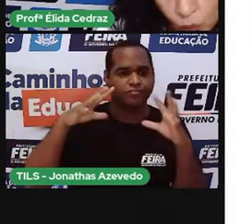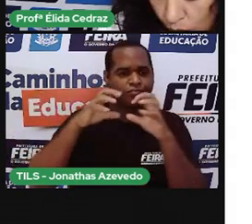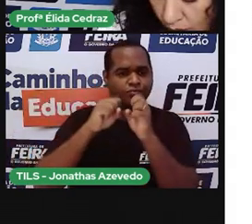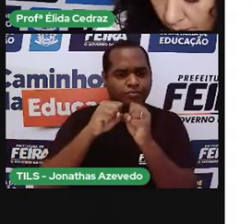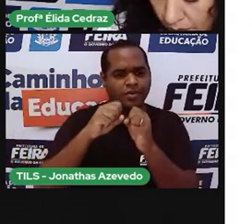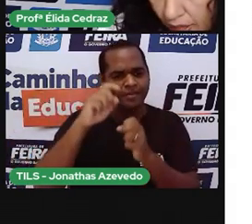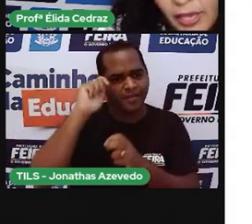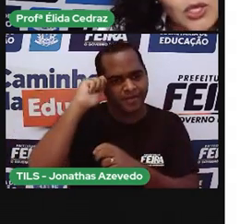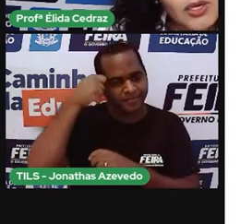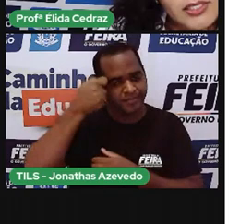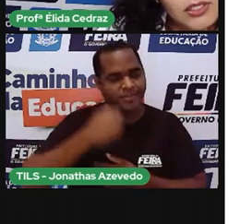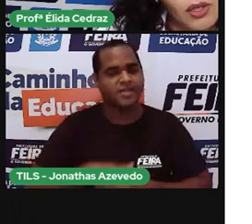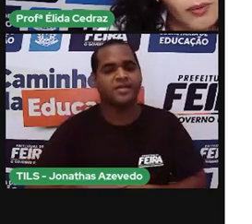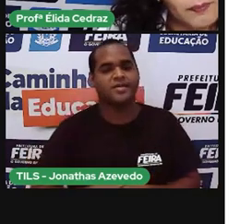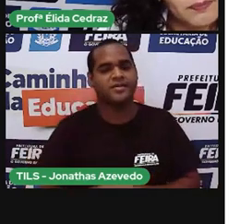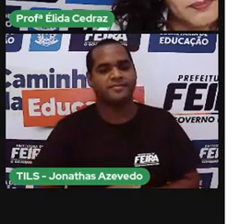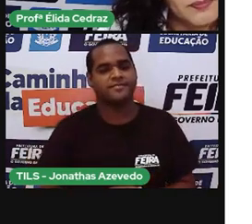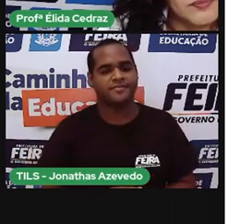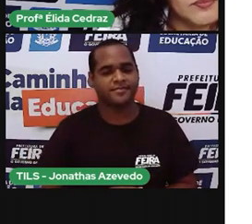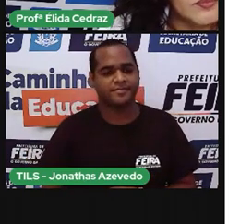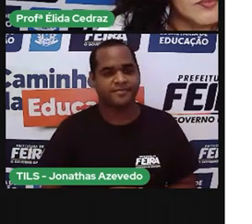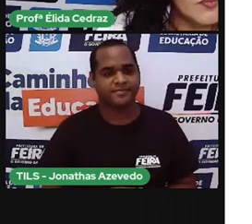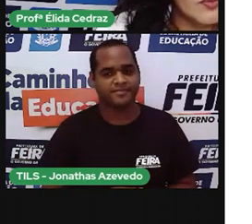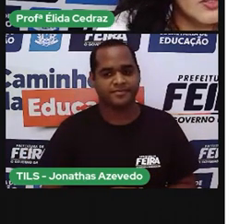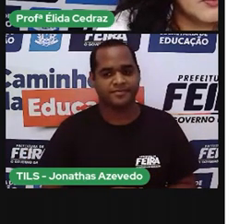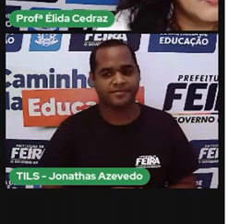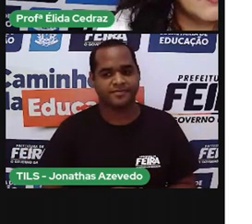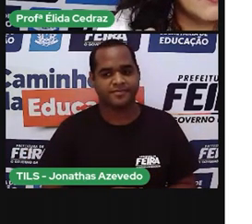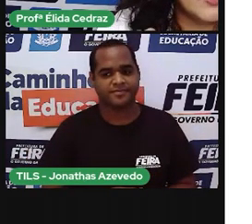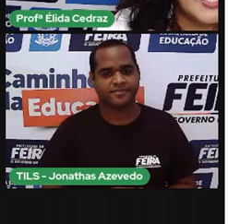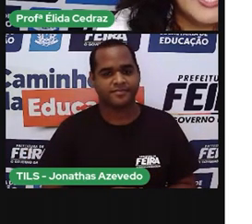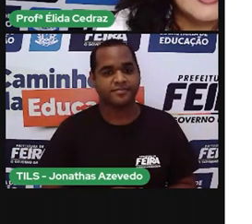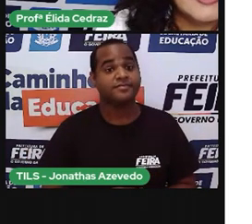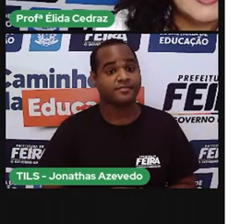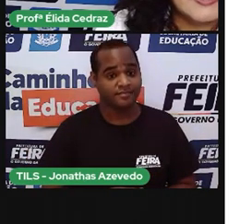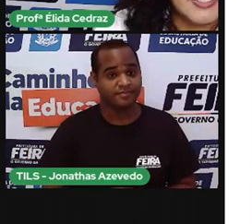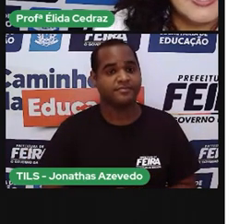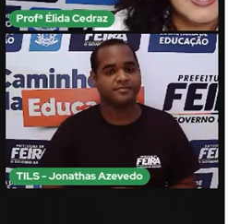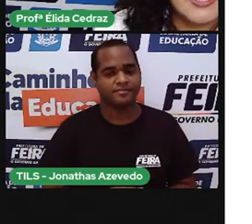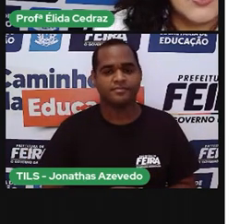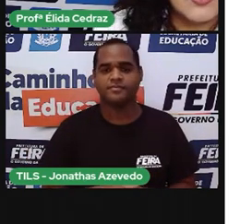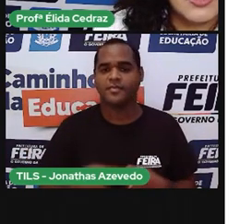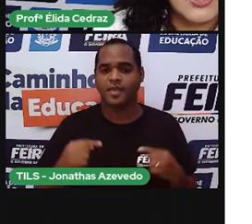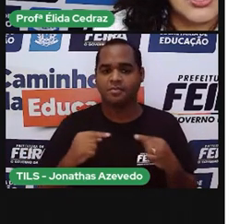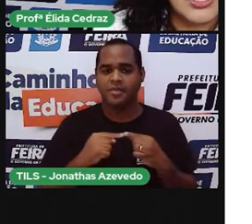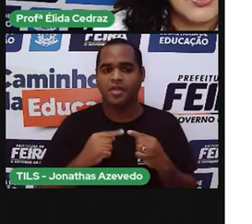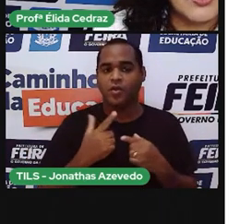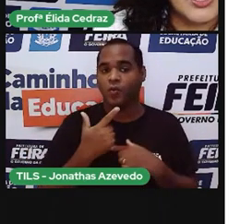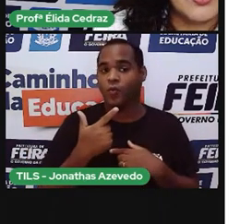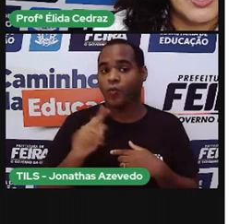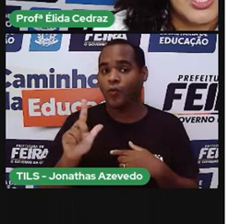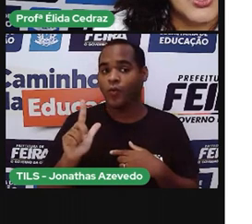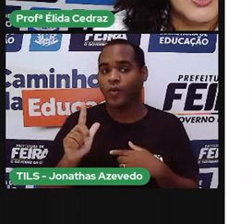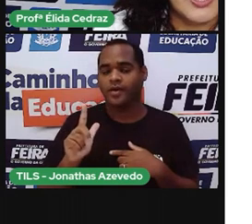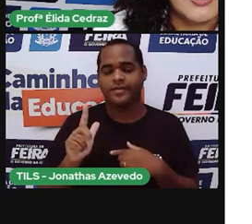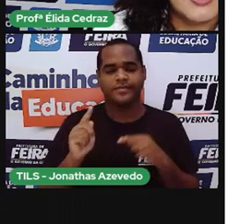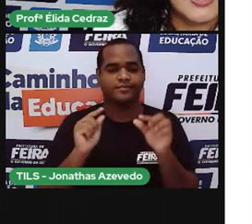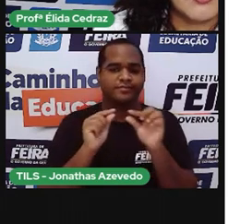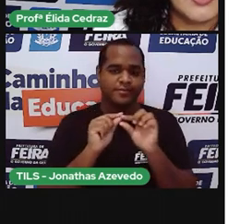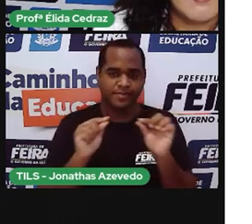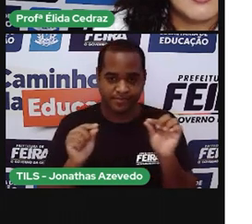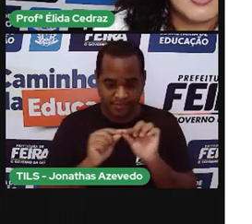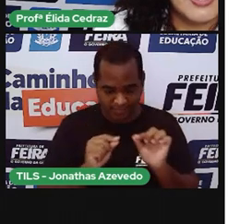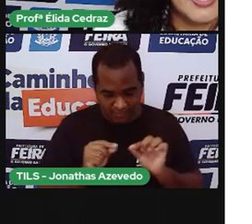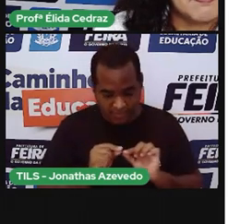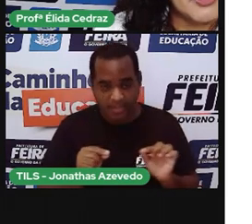mais escuro aí olha só e eu sempre bracinhos indicam que o trecho